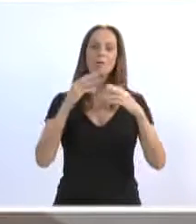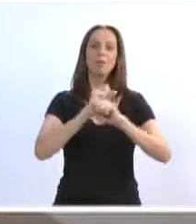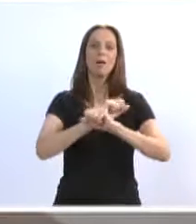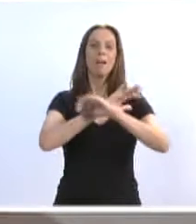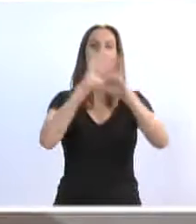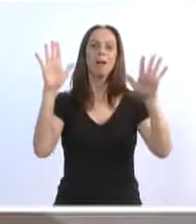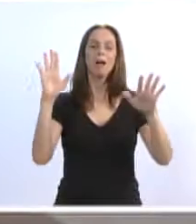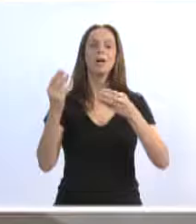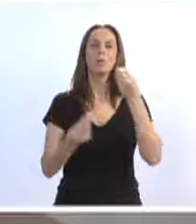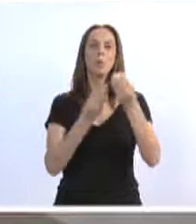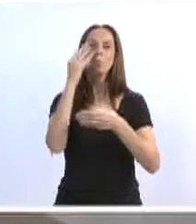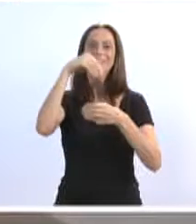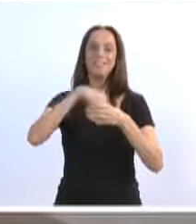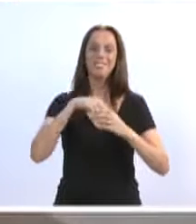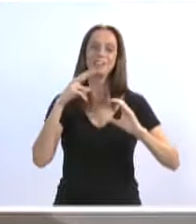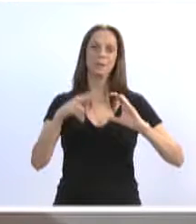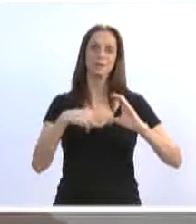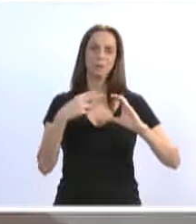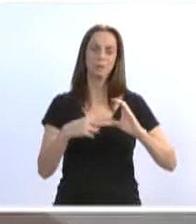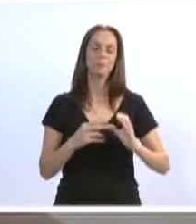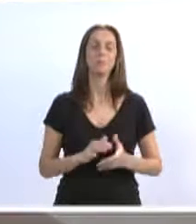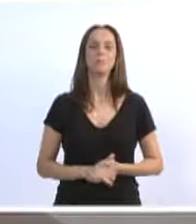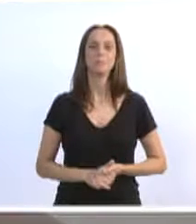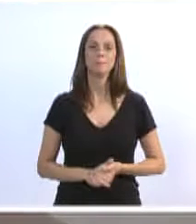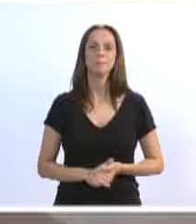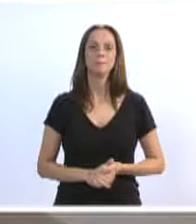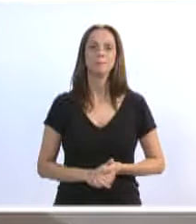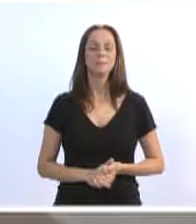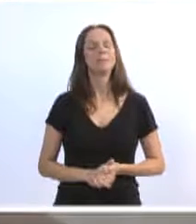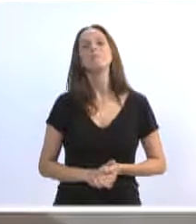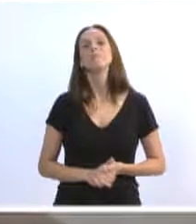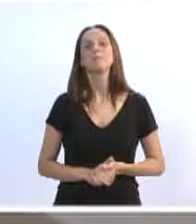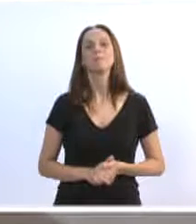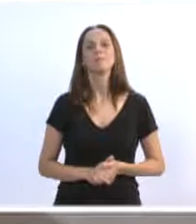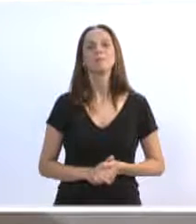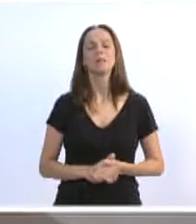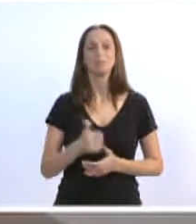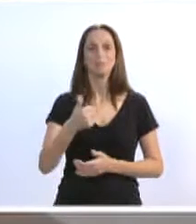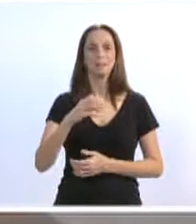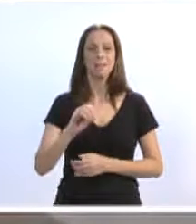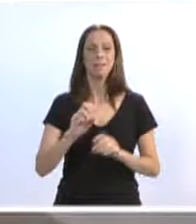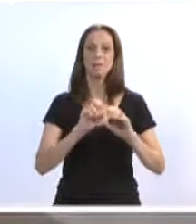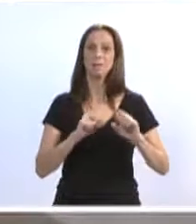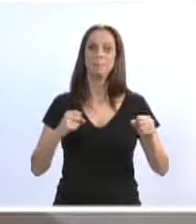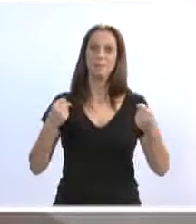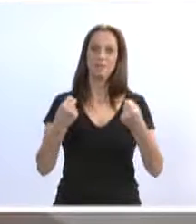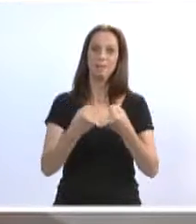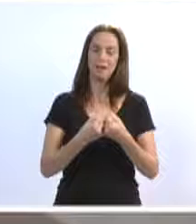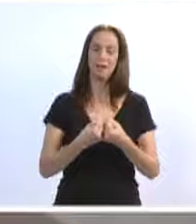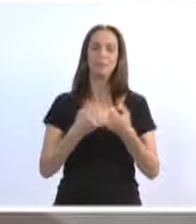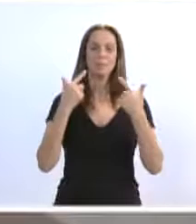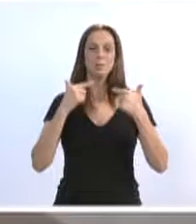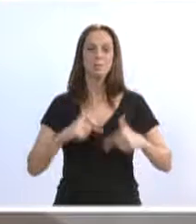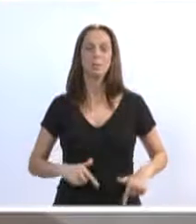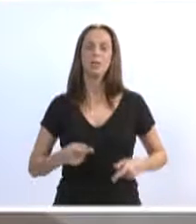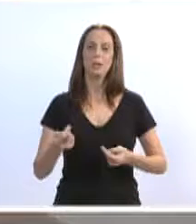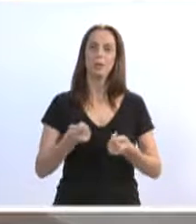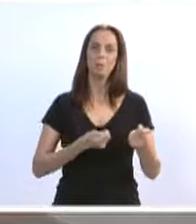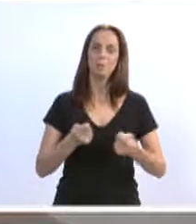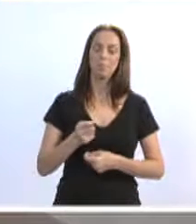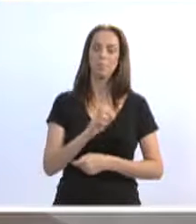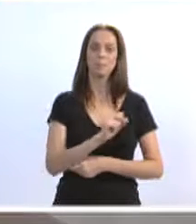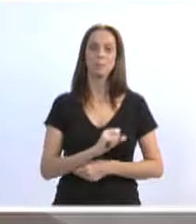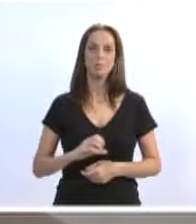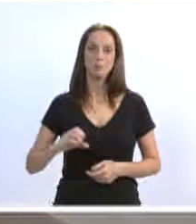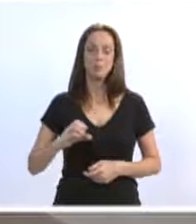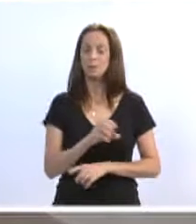casa. Acontece concomitantemente ao 10º Seminário Catarinense de Transparência e Controle Social, o